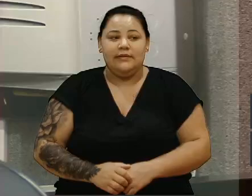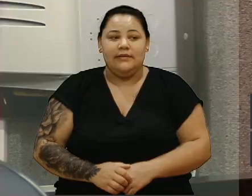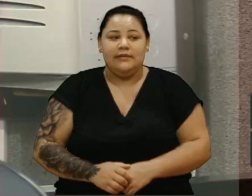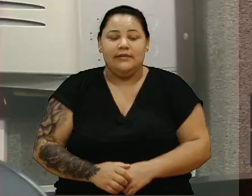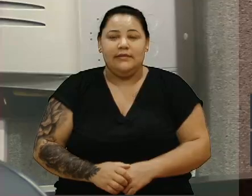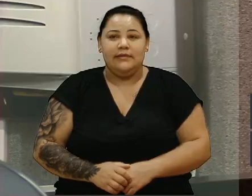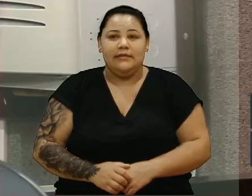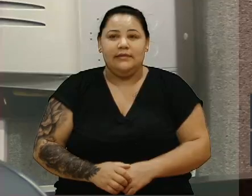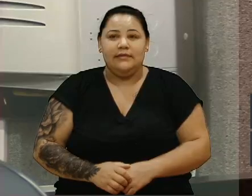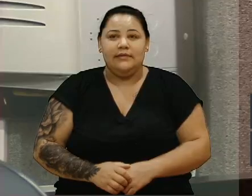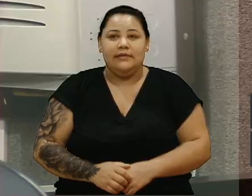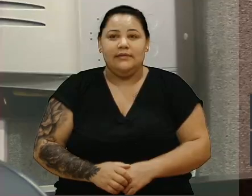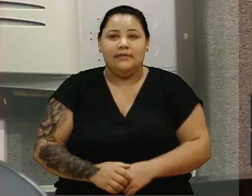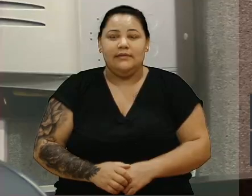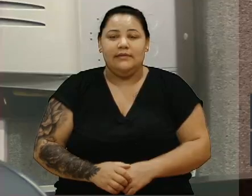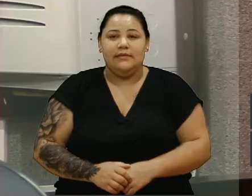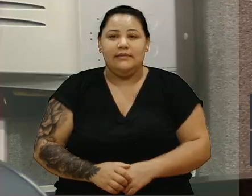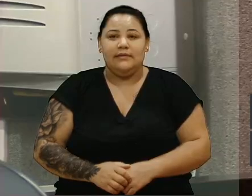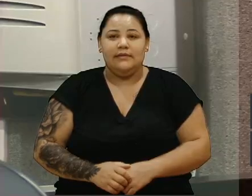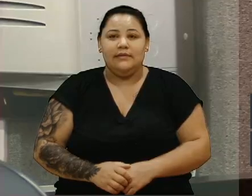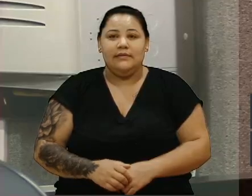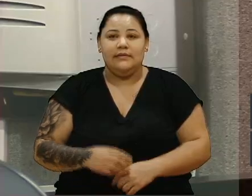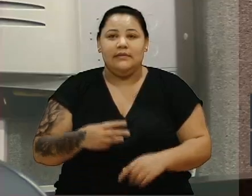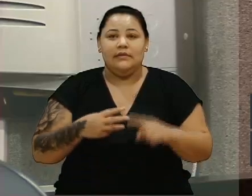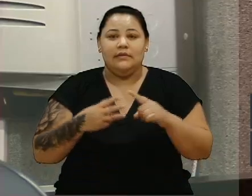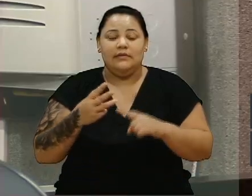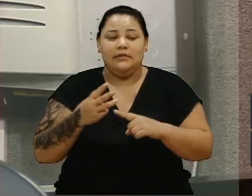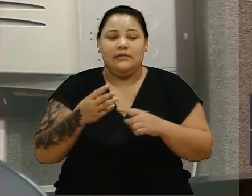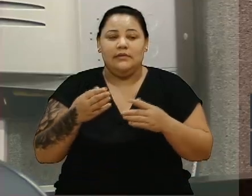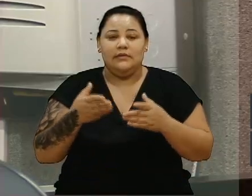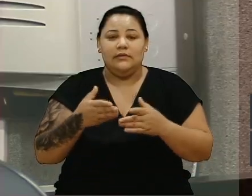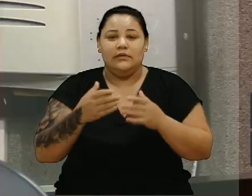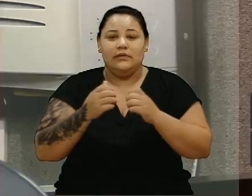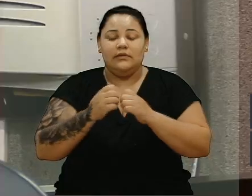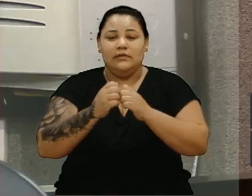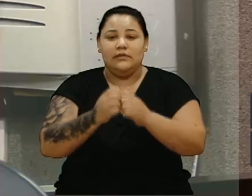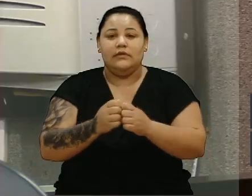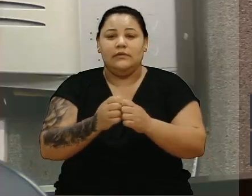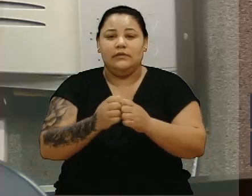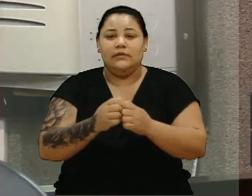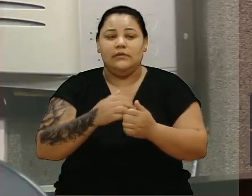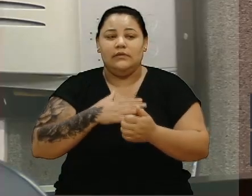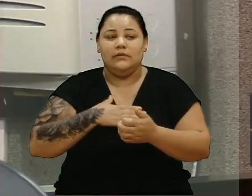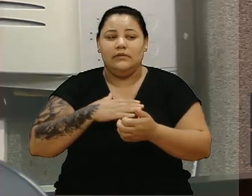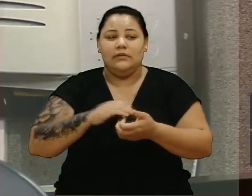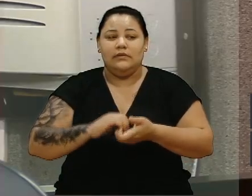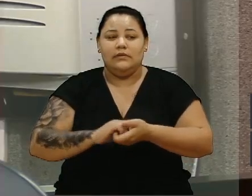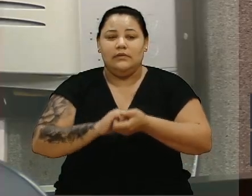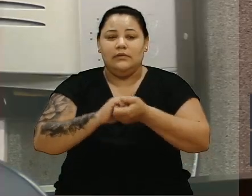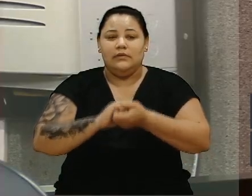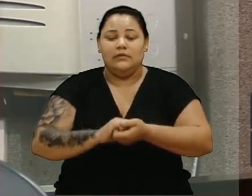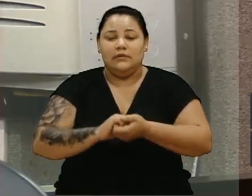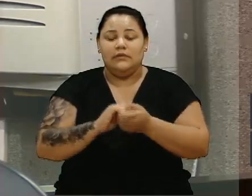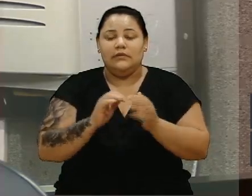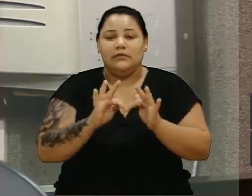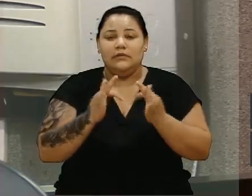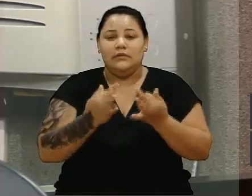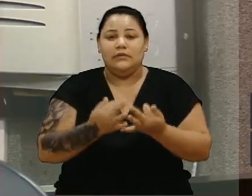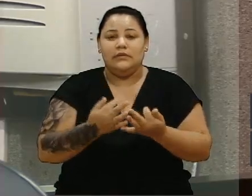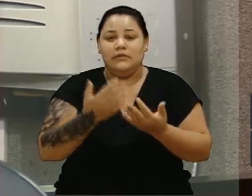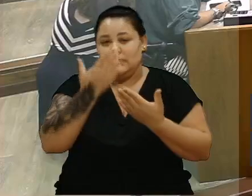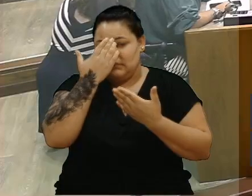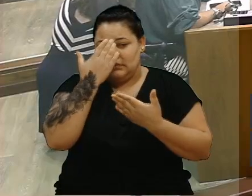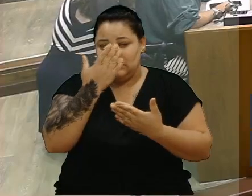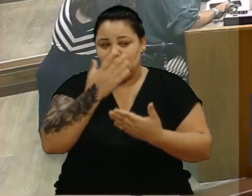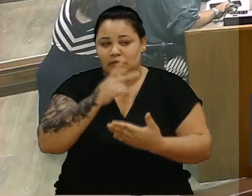também. Todos estão lá no céu, os 3 agora juntos. Então, meus cumprimentos a essas 2 famílias. Obrigado,